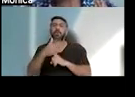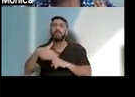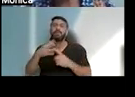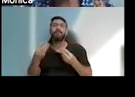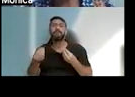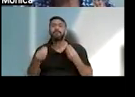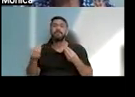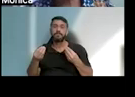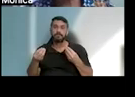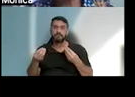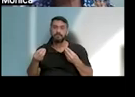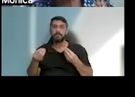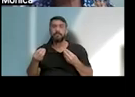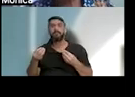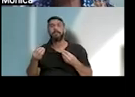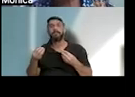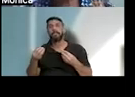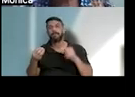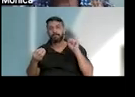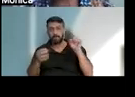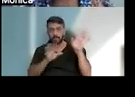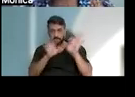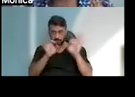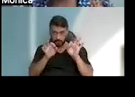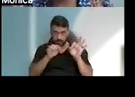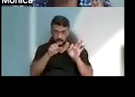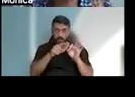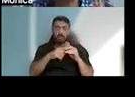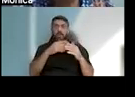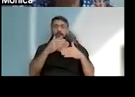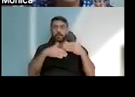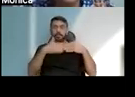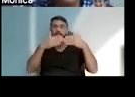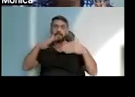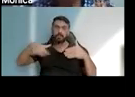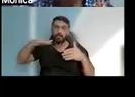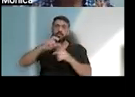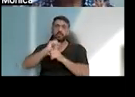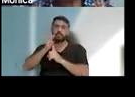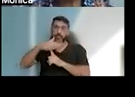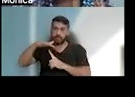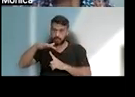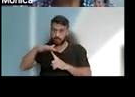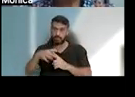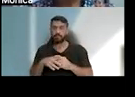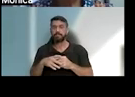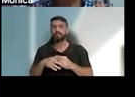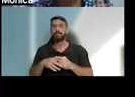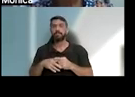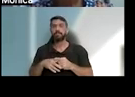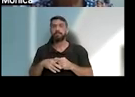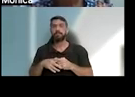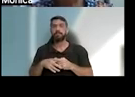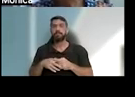Então, aqui, né, nesses projetos, eles têm que desenvolver essa parte social e ir